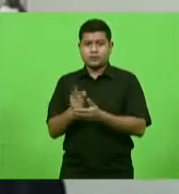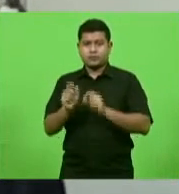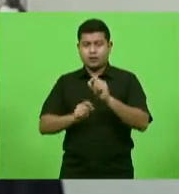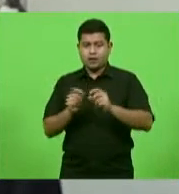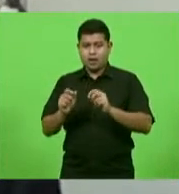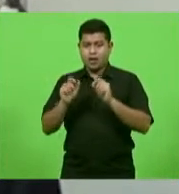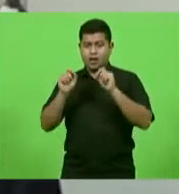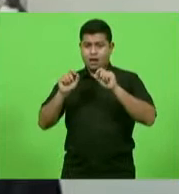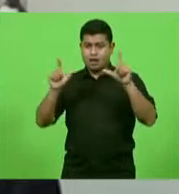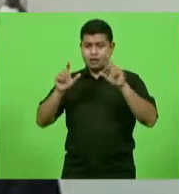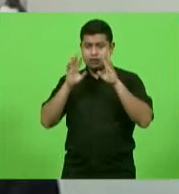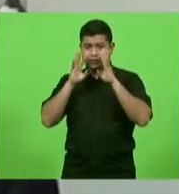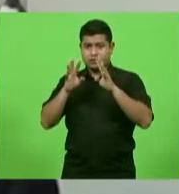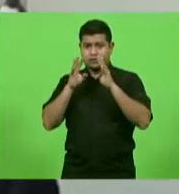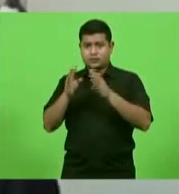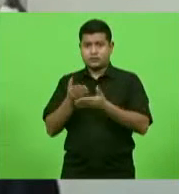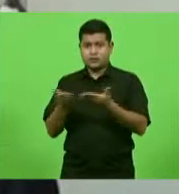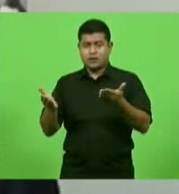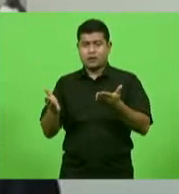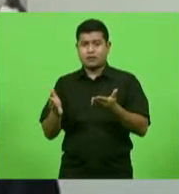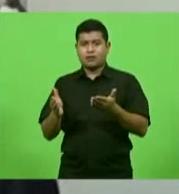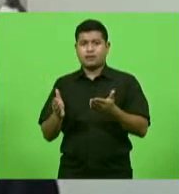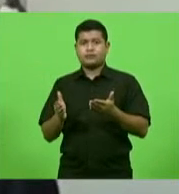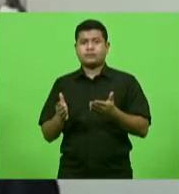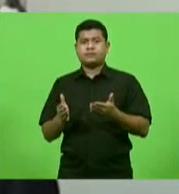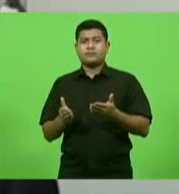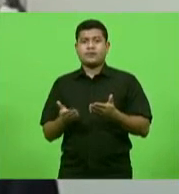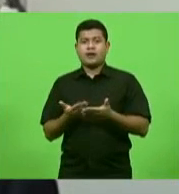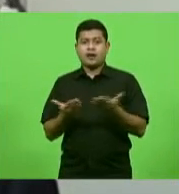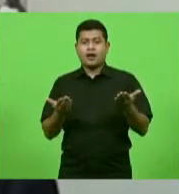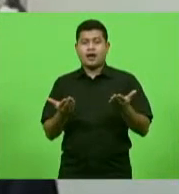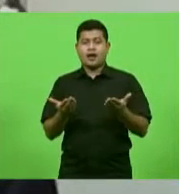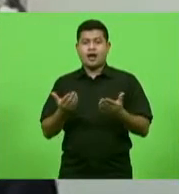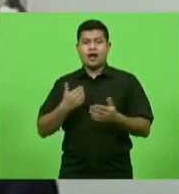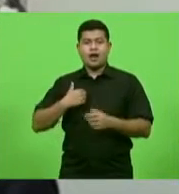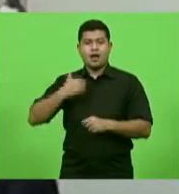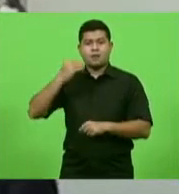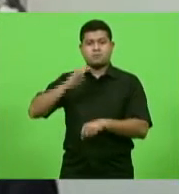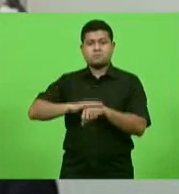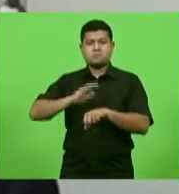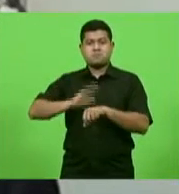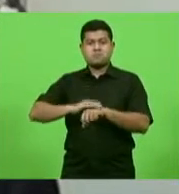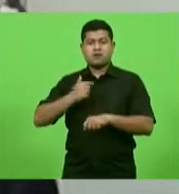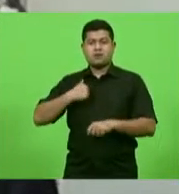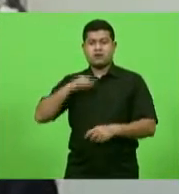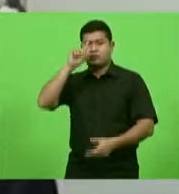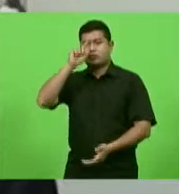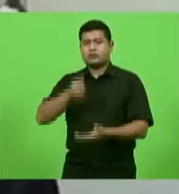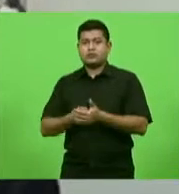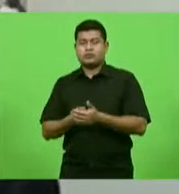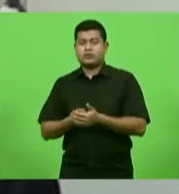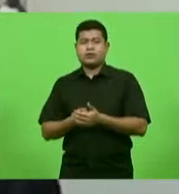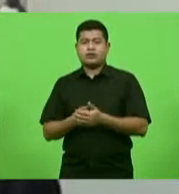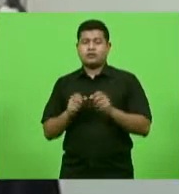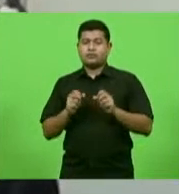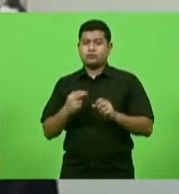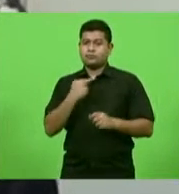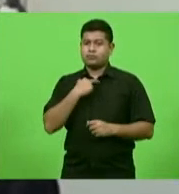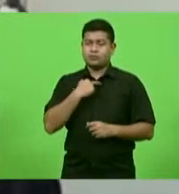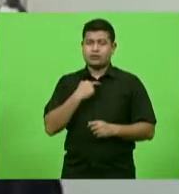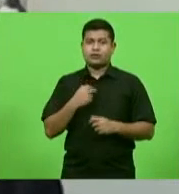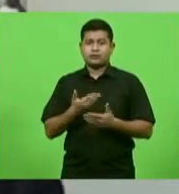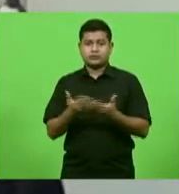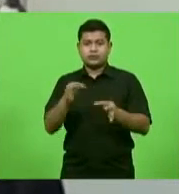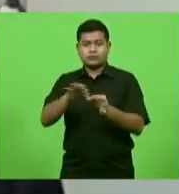atenção para que a sorrateira e sombra autocracia não tome de assalto nossas instituições. Por